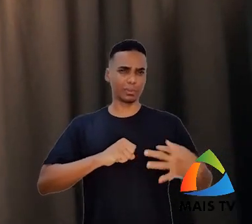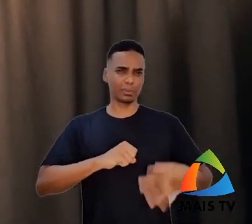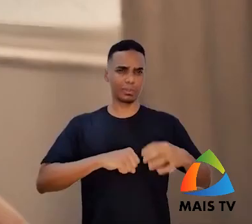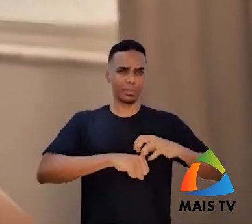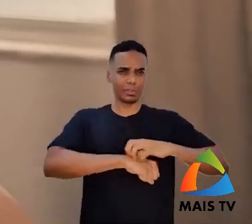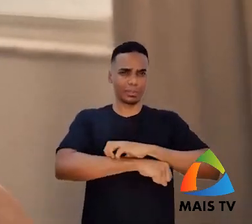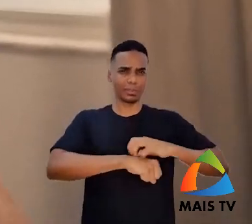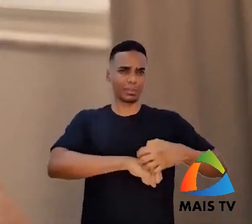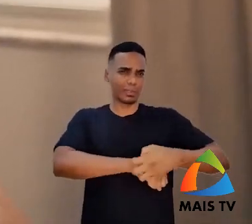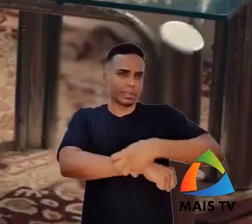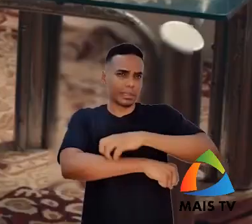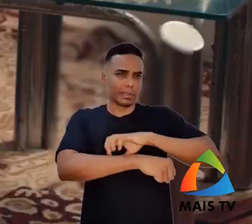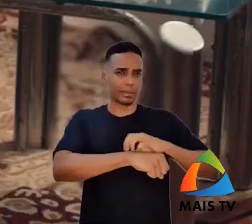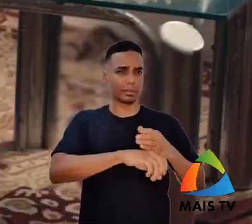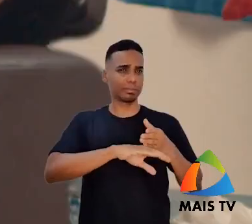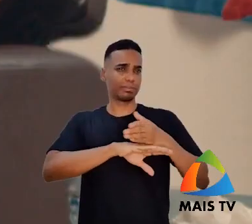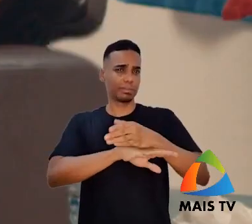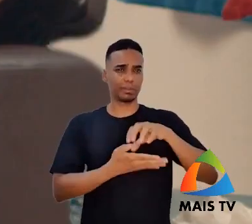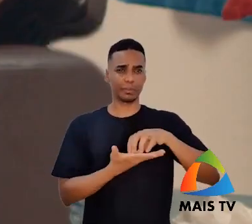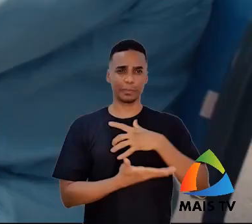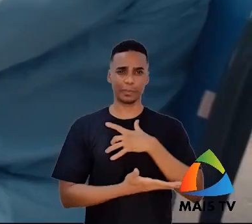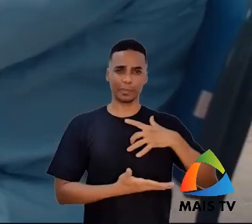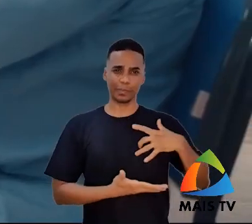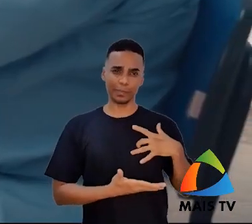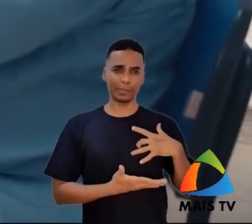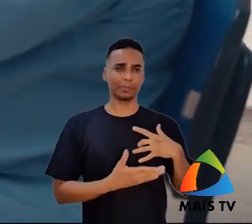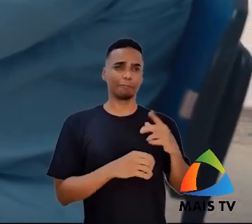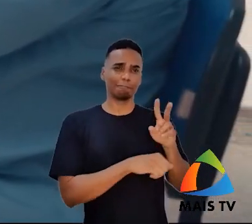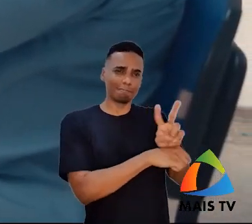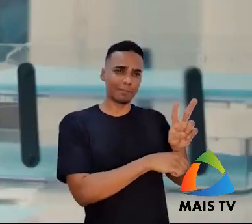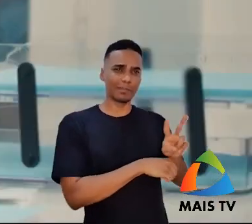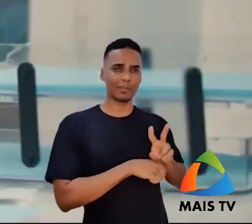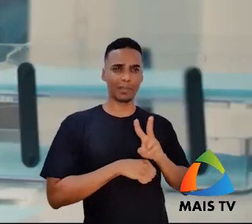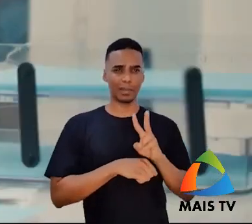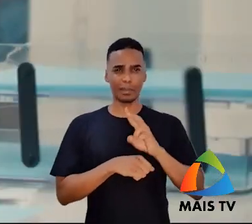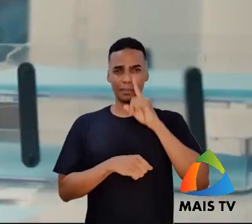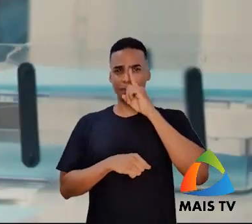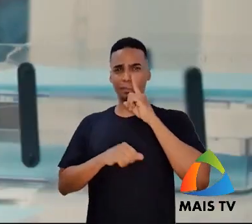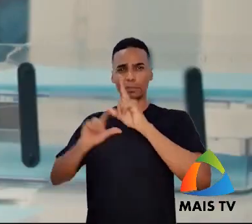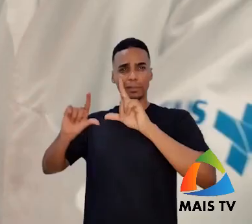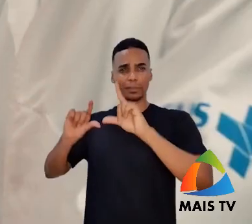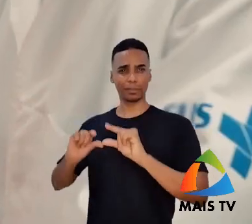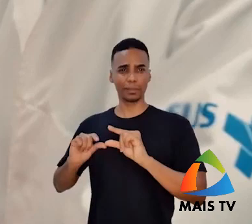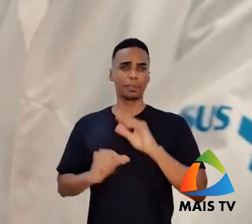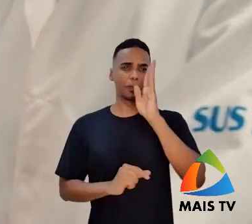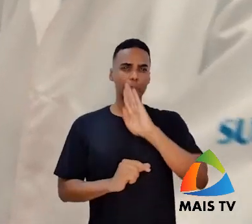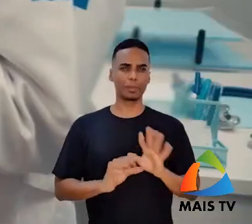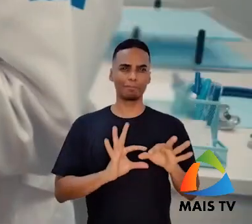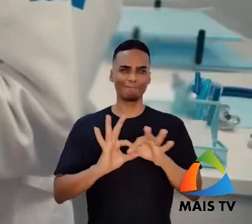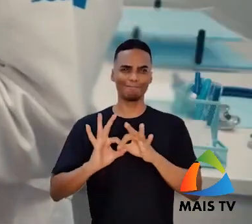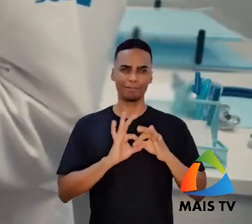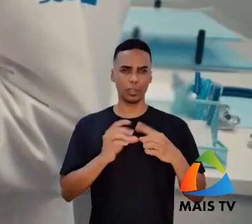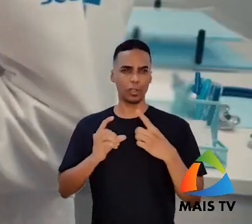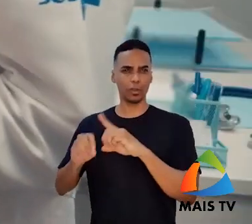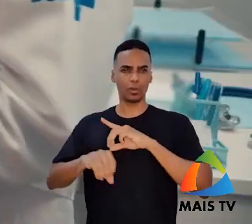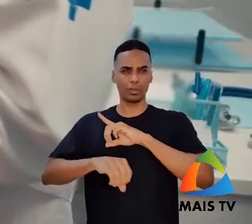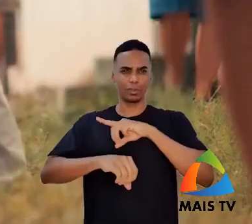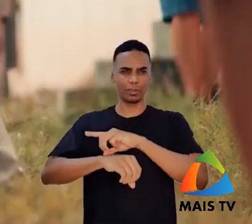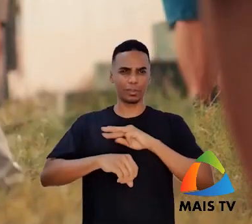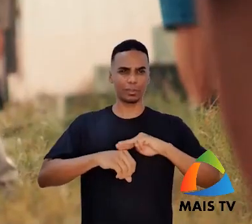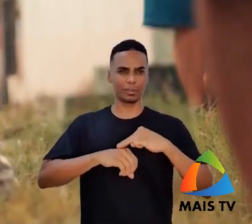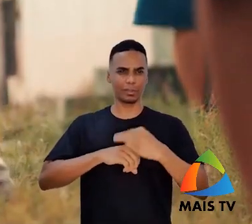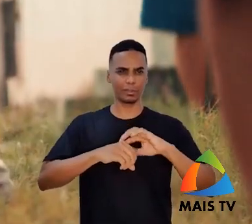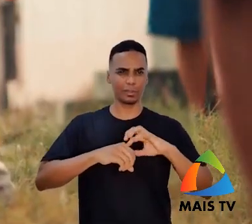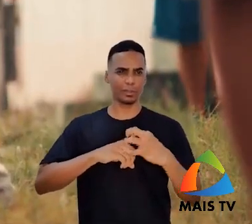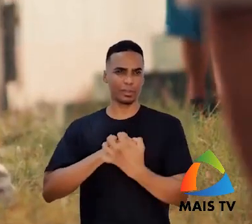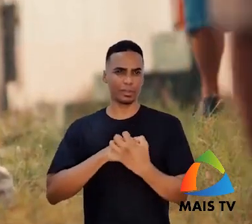nas articulações, coceira e manchas na pele, procure uma unidade básica de saúde. Quando aumentamos os cuidados, diminuímos os riscos. Brasil unido contra a